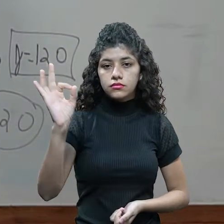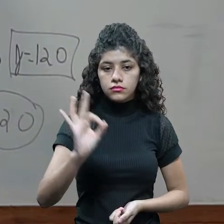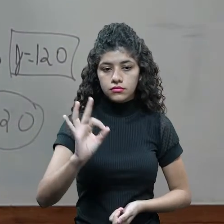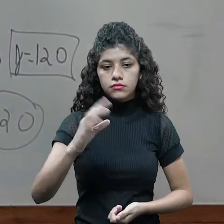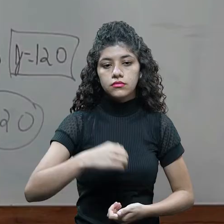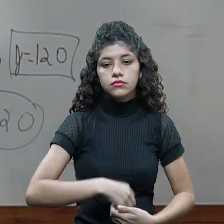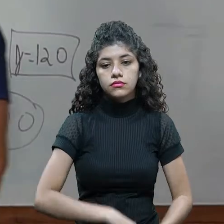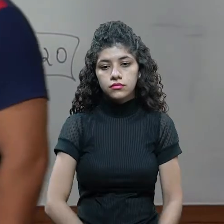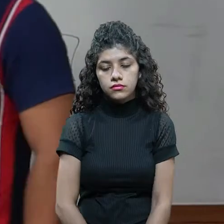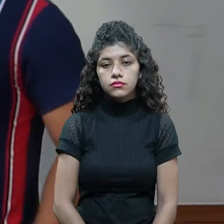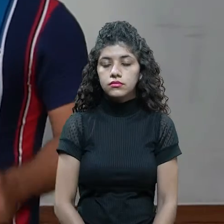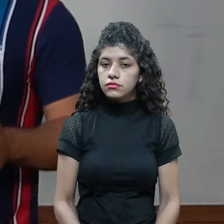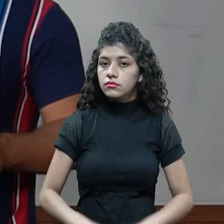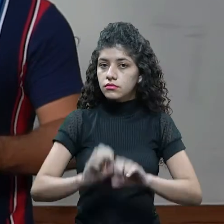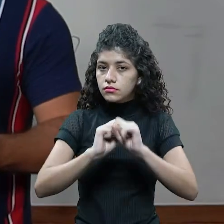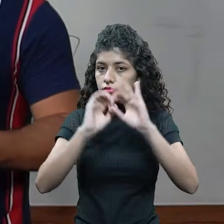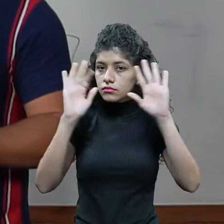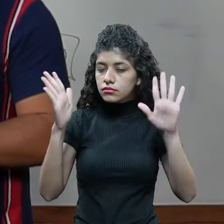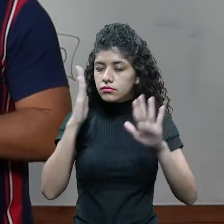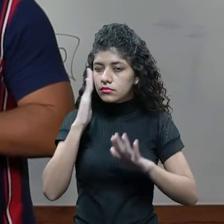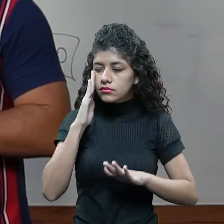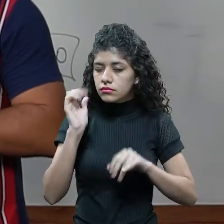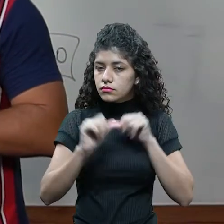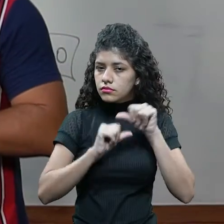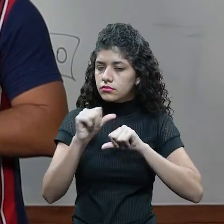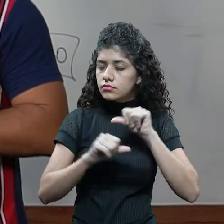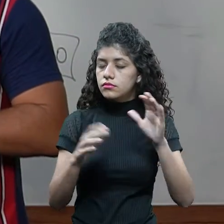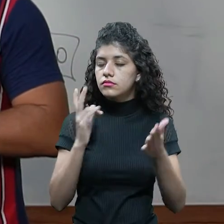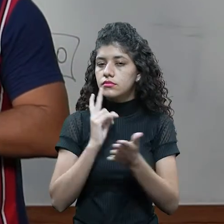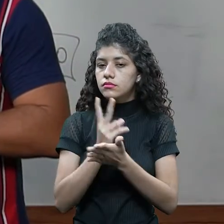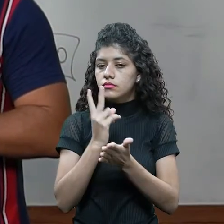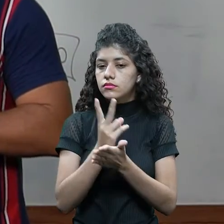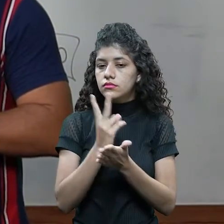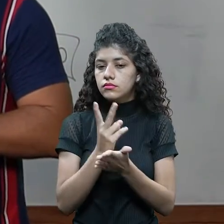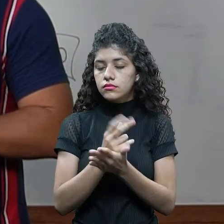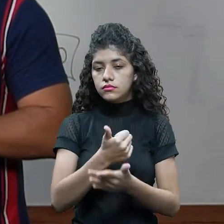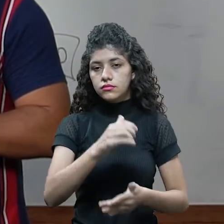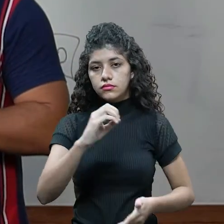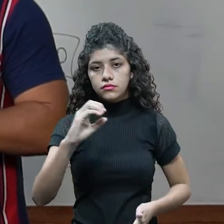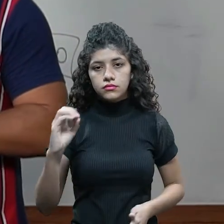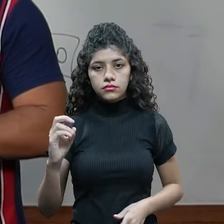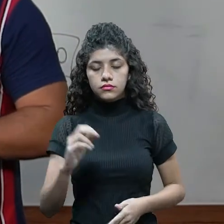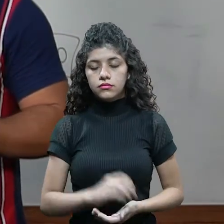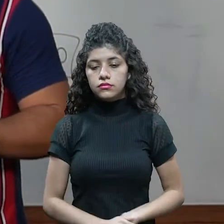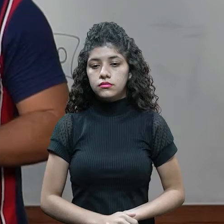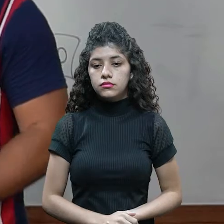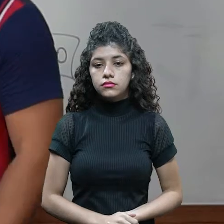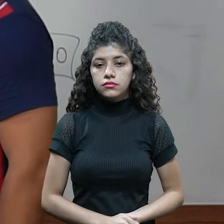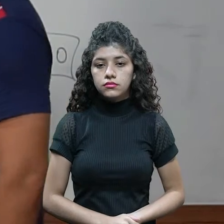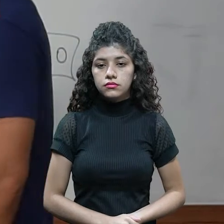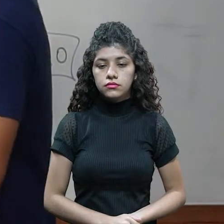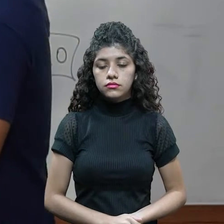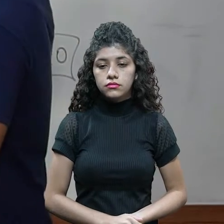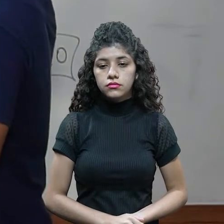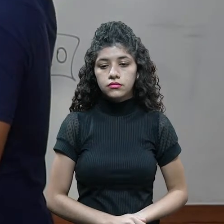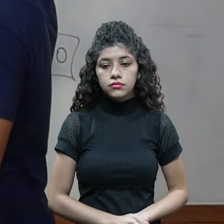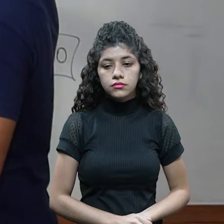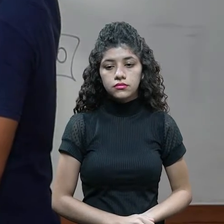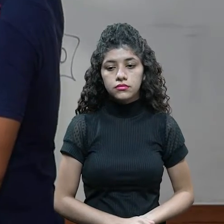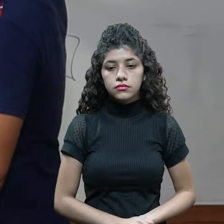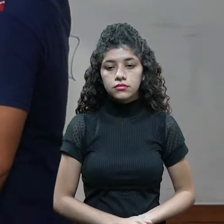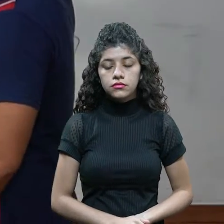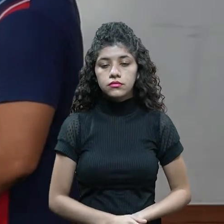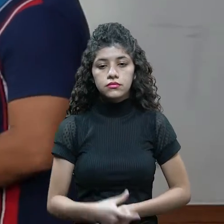A 60%. Ficou claro? Sempre eu tenho que transformar o meu denominador em 100. Se não for 100, eu não tenho porcentagem.